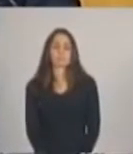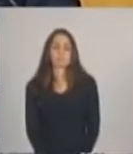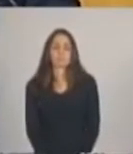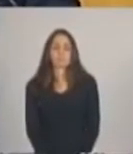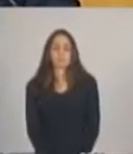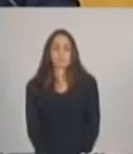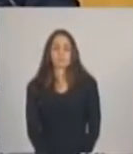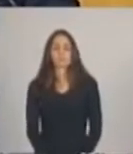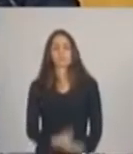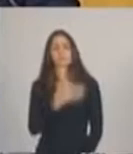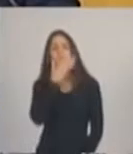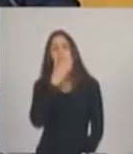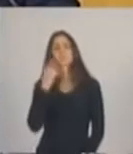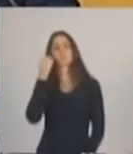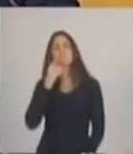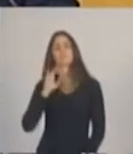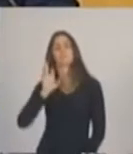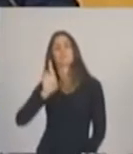Deputado Renzo Vasconcelos.